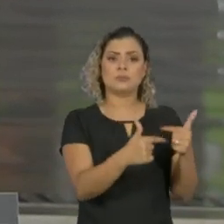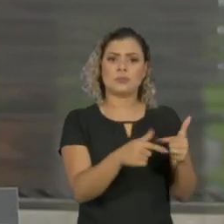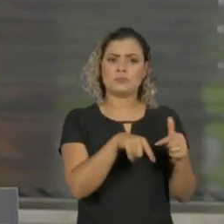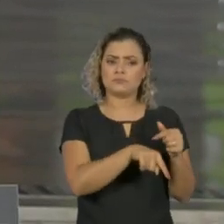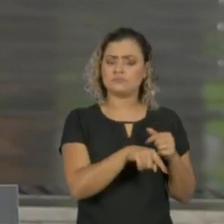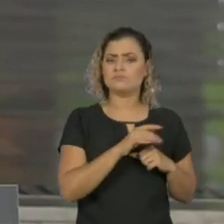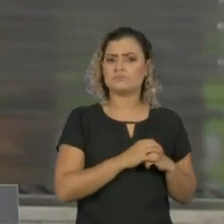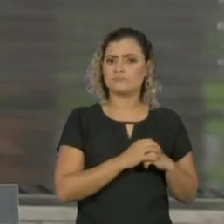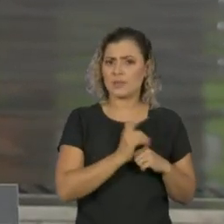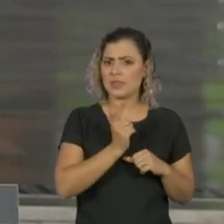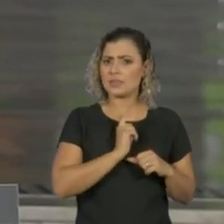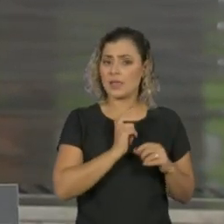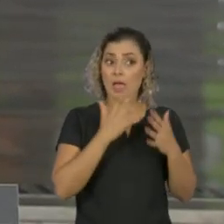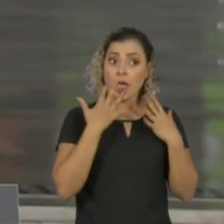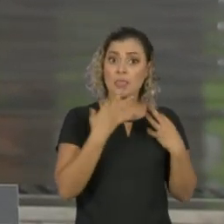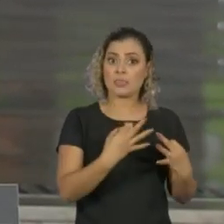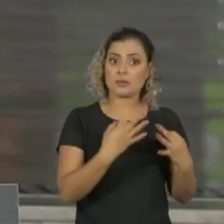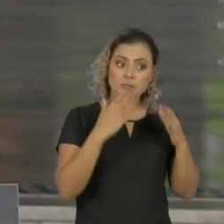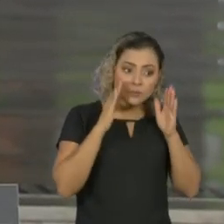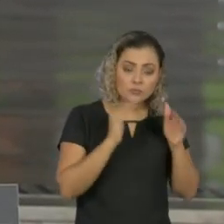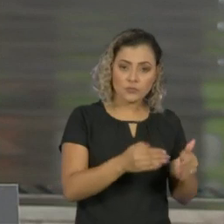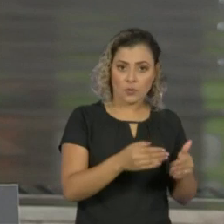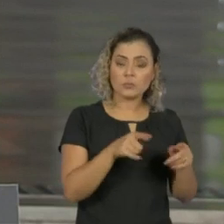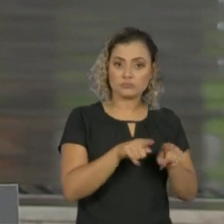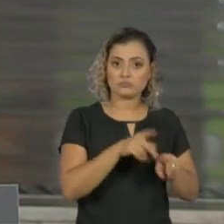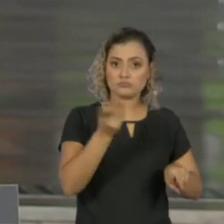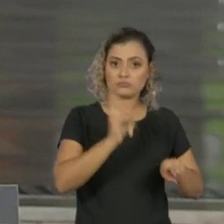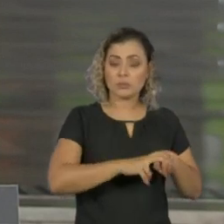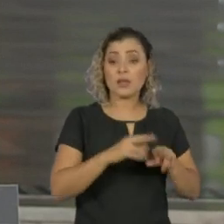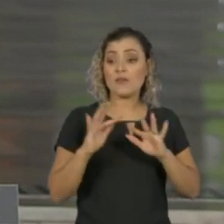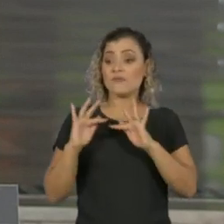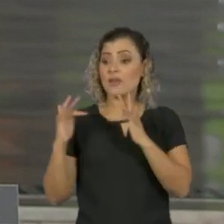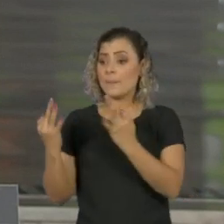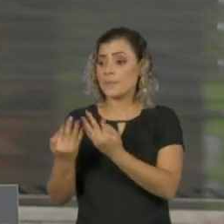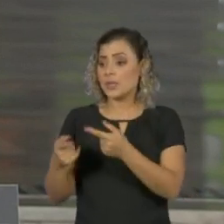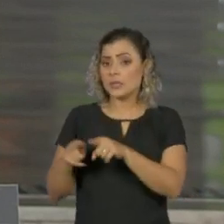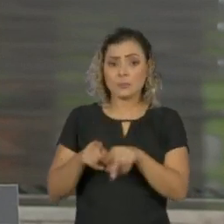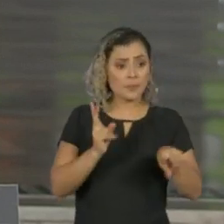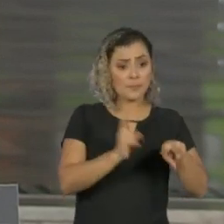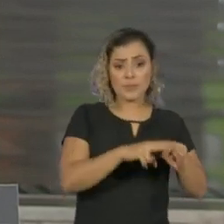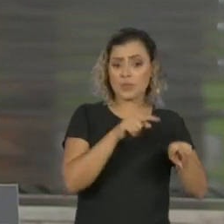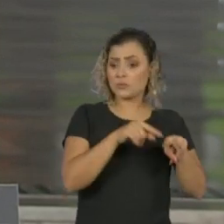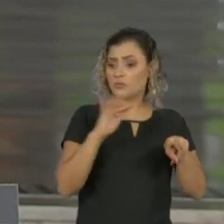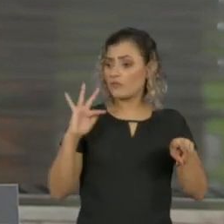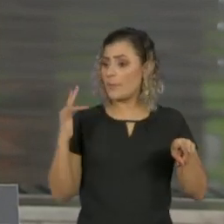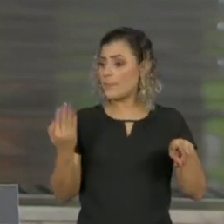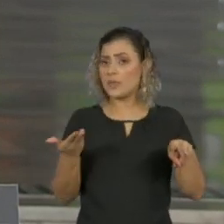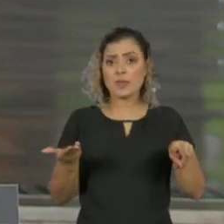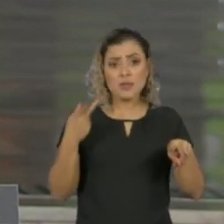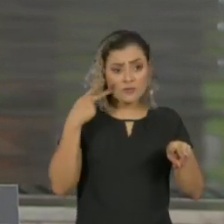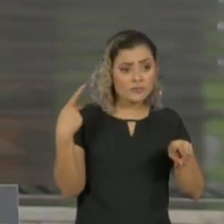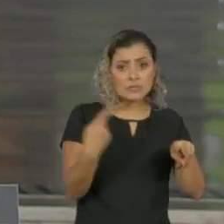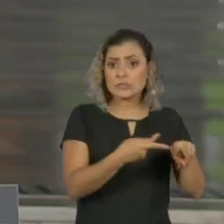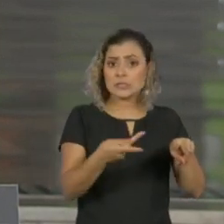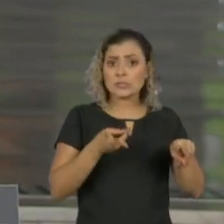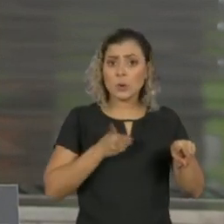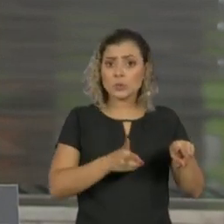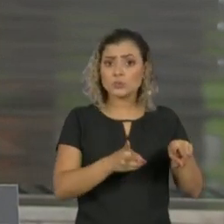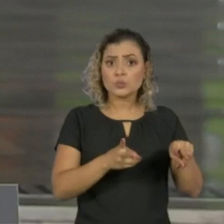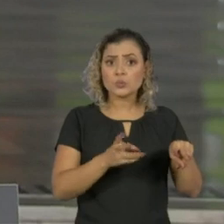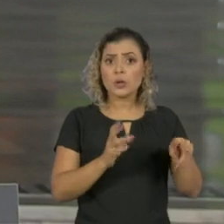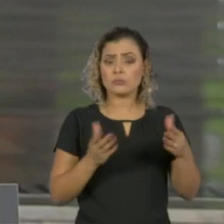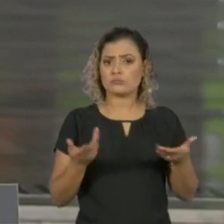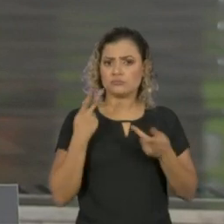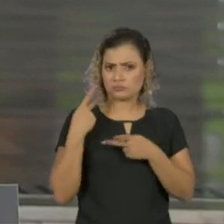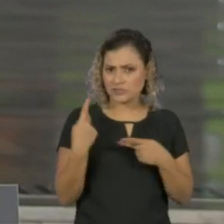fato, uma tensão muito grande no funcionalismo público das famílias dos presos, que as visitas estão mantidas, em